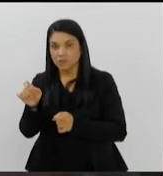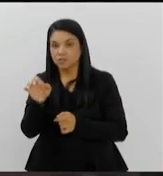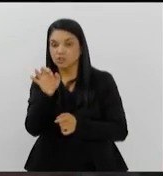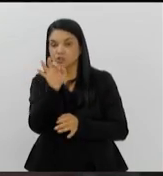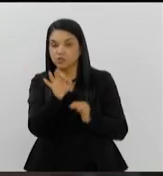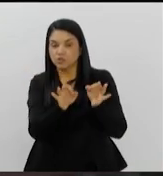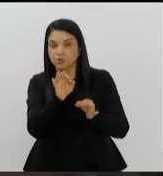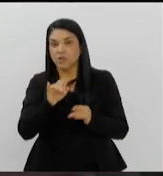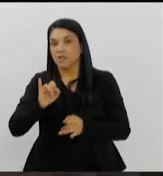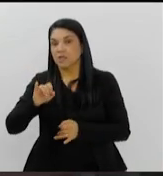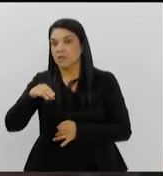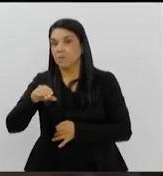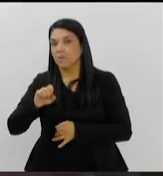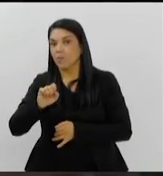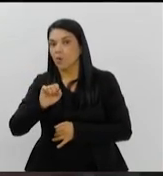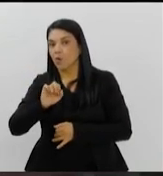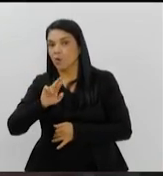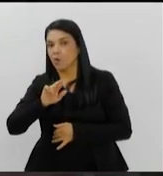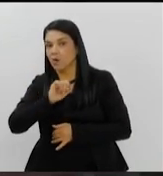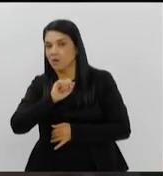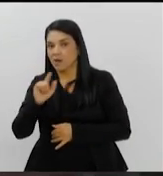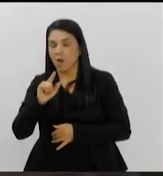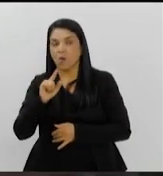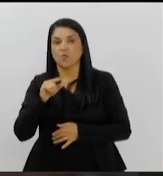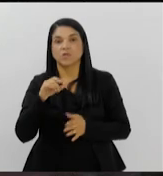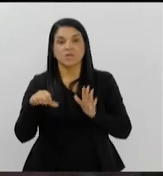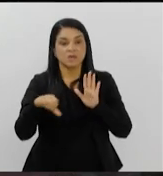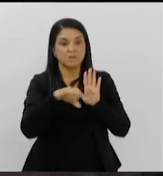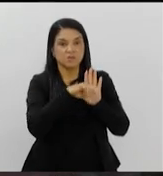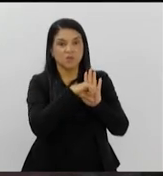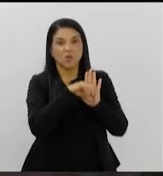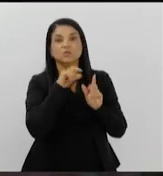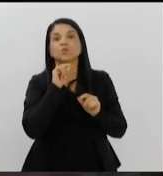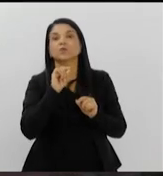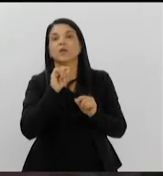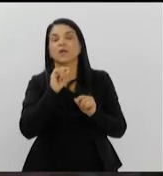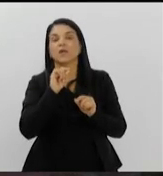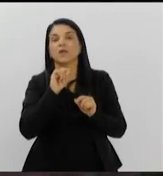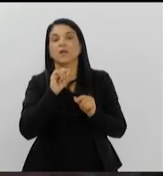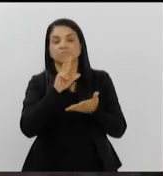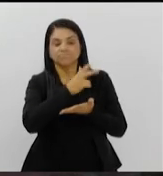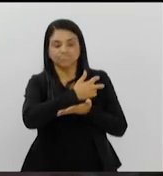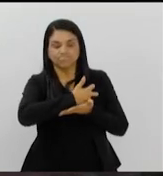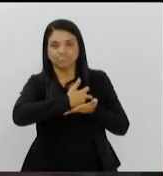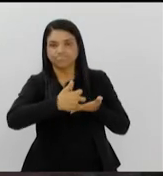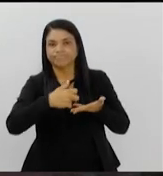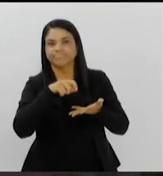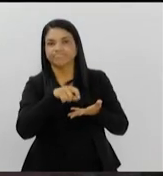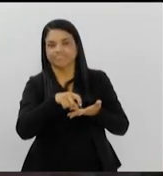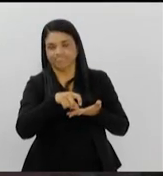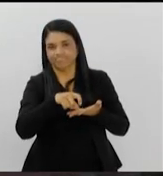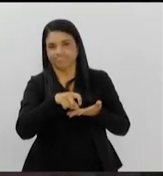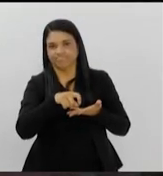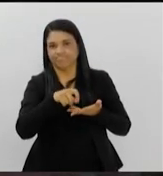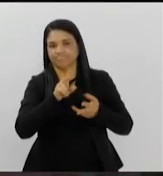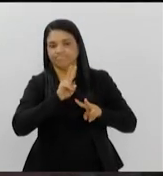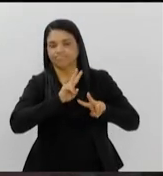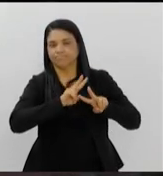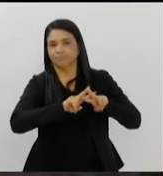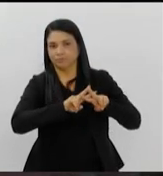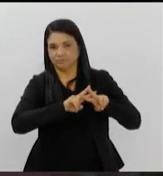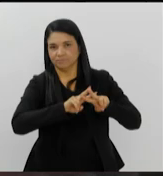imoral, ilegal e criminosa, não merecem outra coisa a não ser cumprir uma pena por